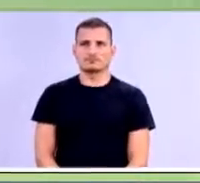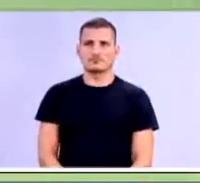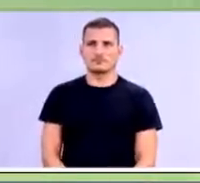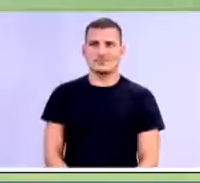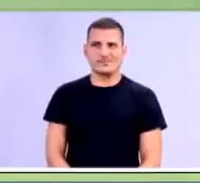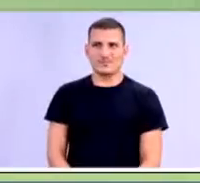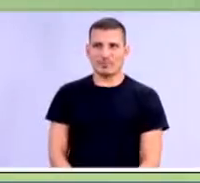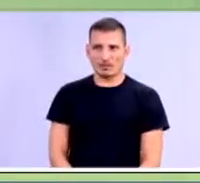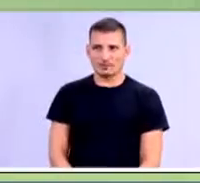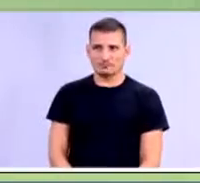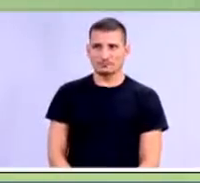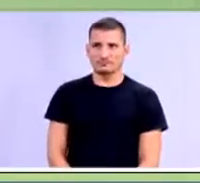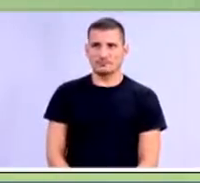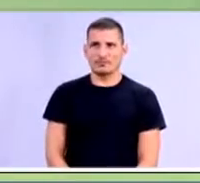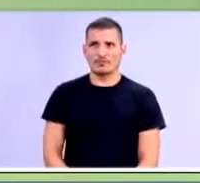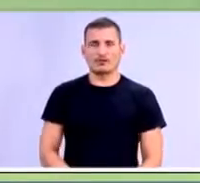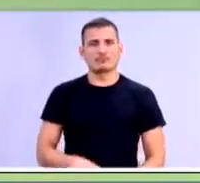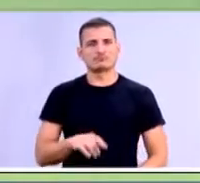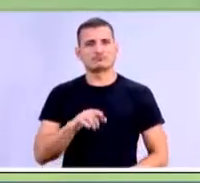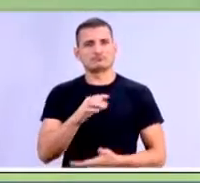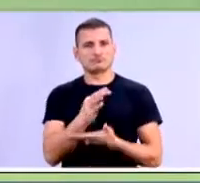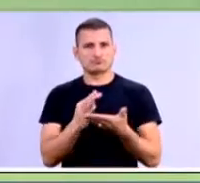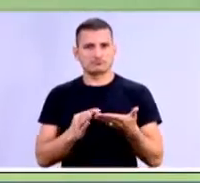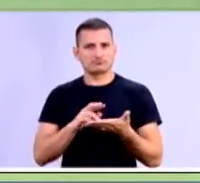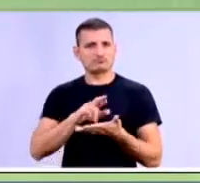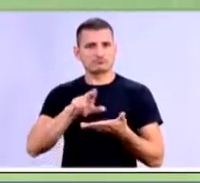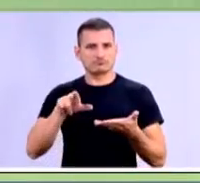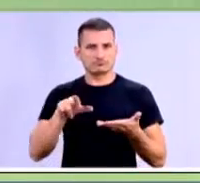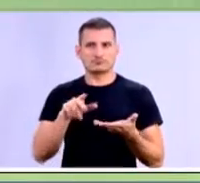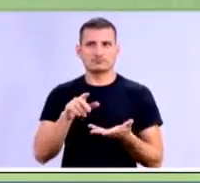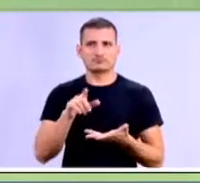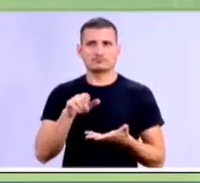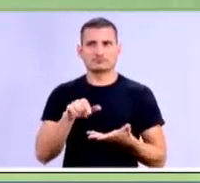textuais são as marcas próprias,